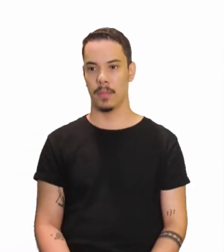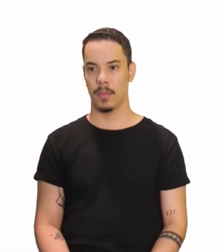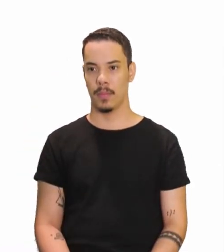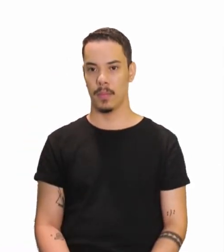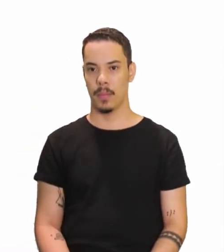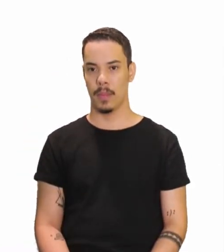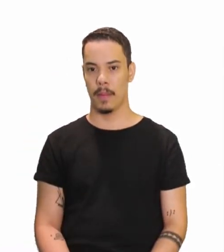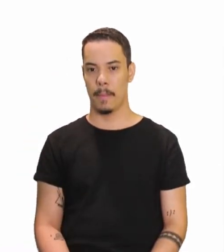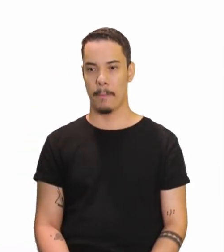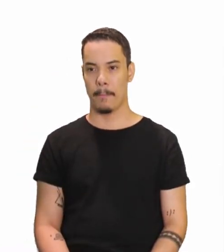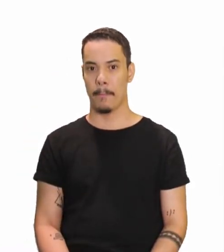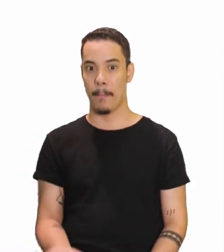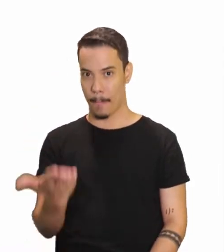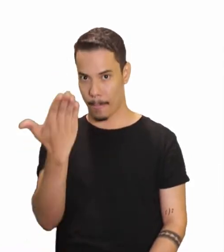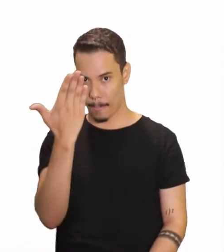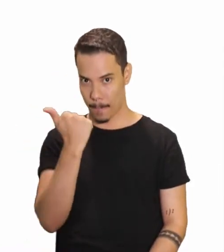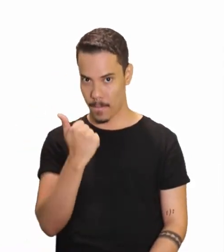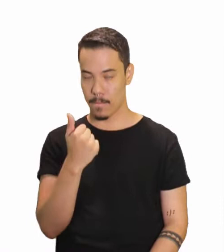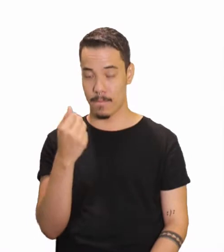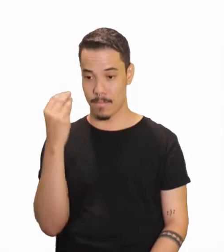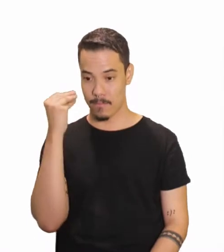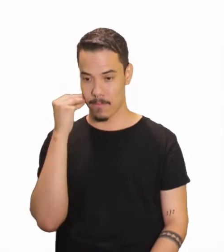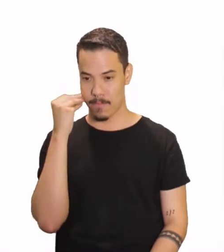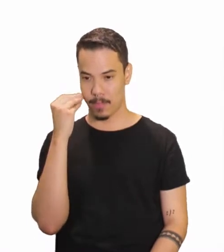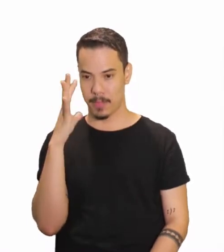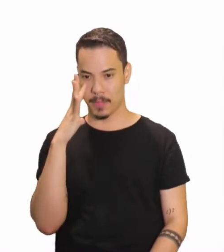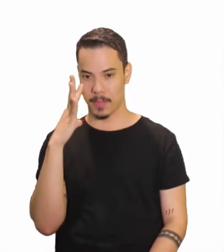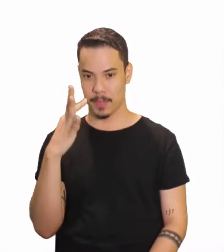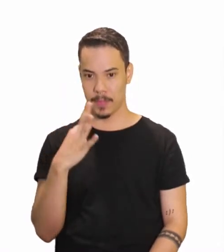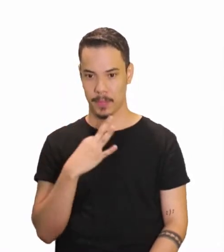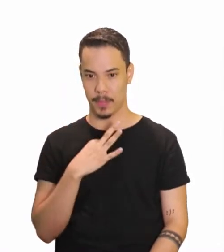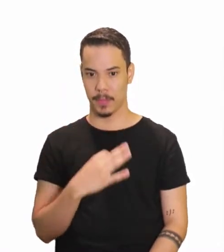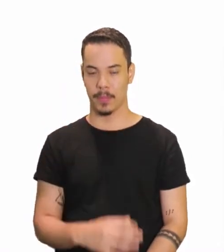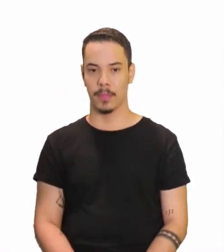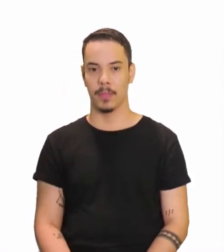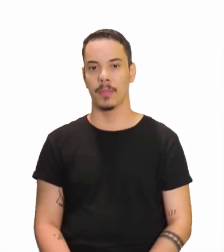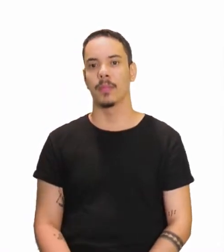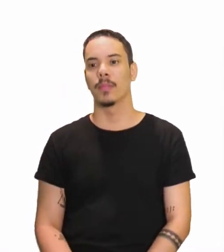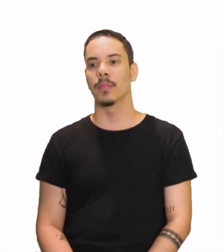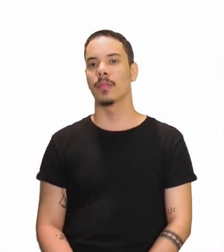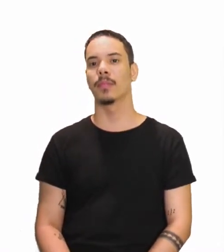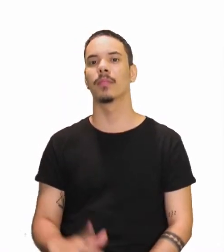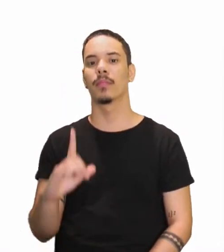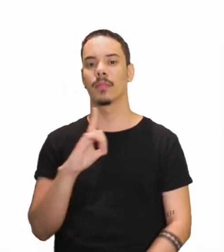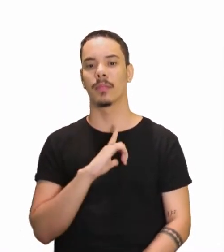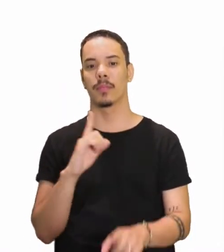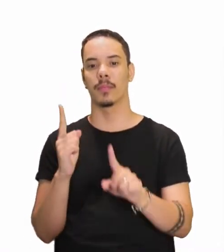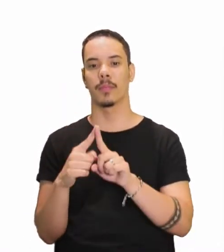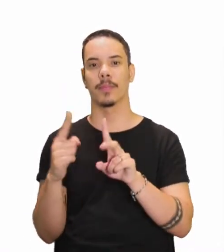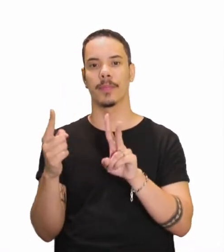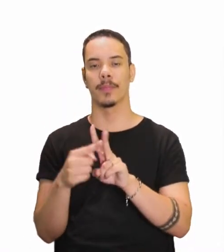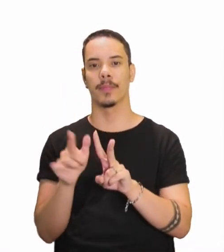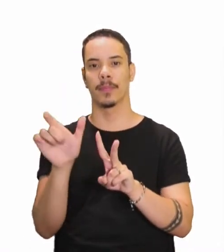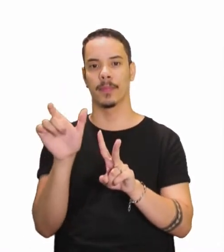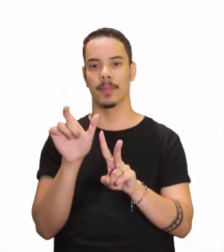exemplo. E aqui vamos testar mesmo, tá? Atenção, vamos lá. Aqui nós temos duas palavras para vocês. Olha